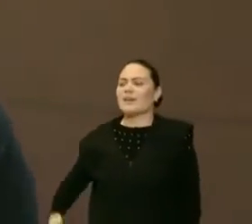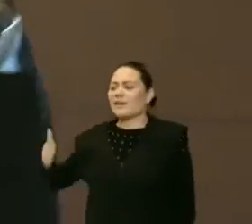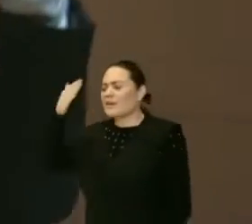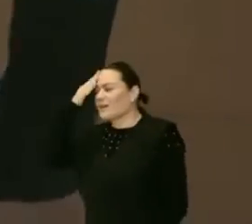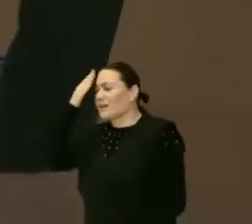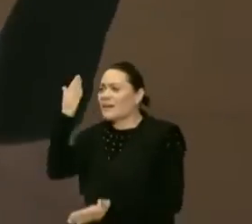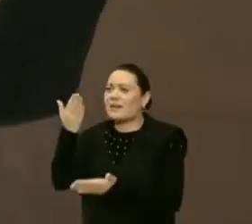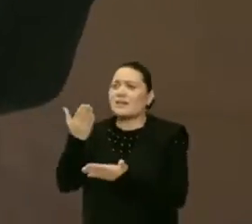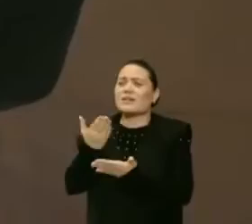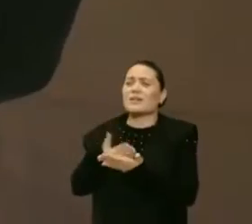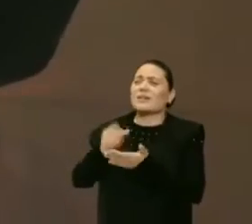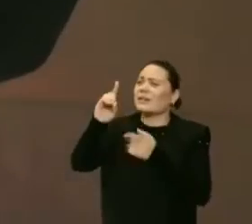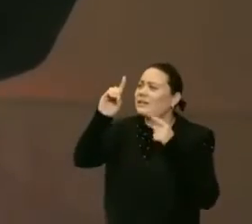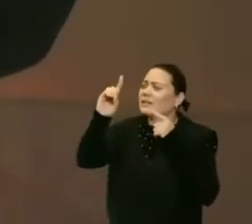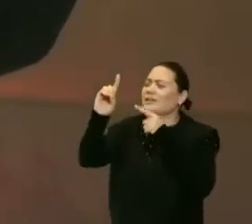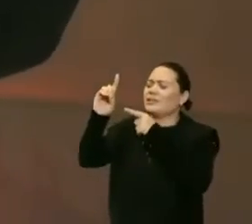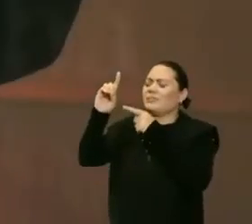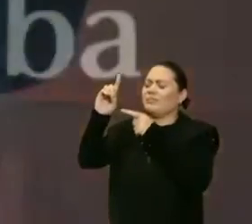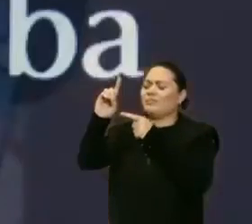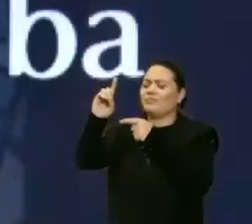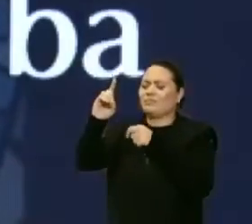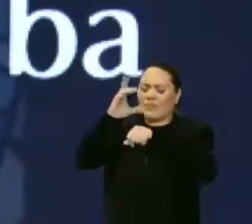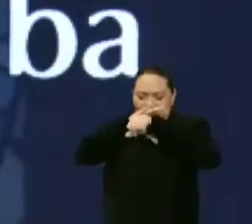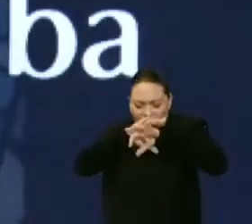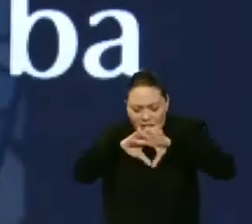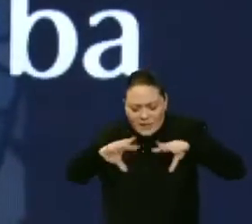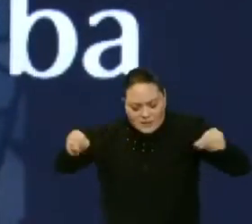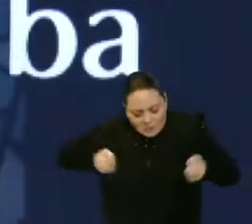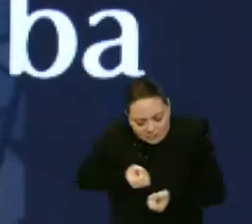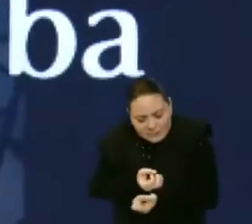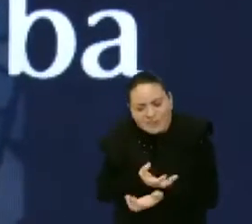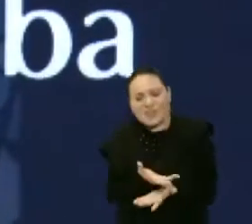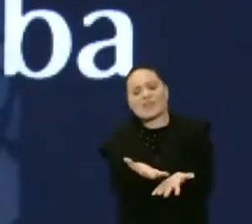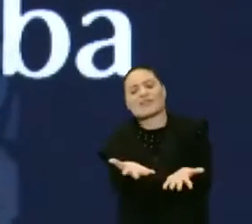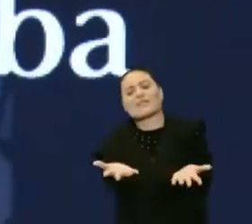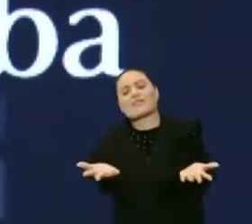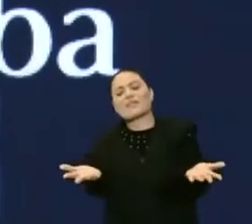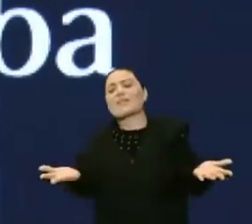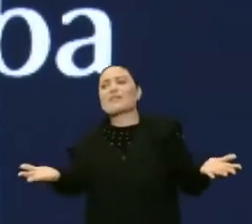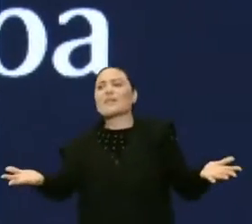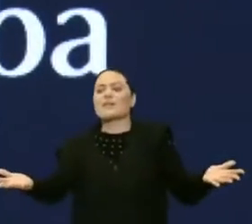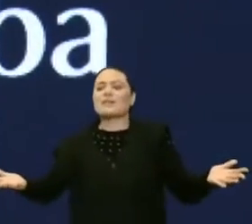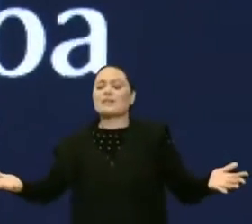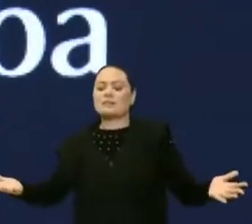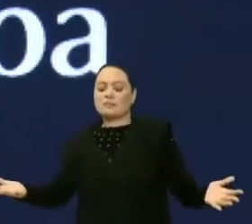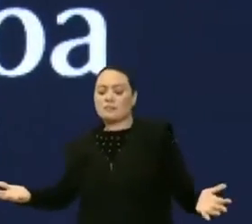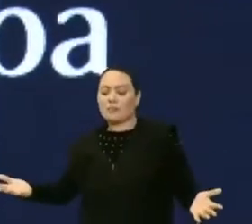mãos. Creio que Tu és aleluia.